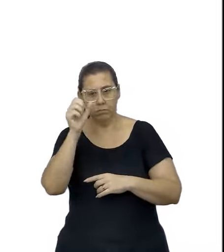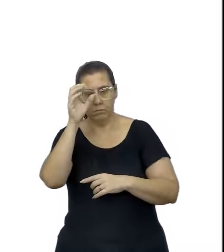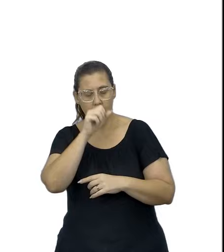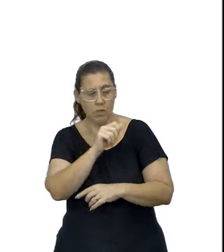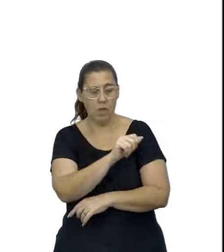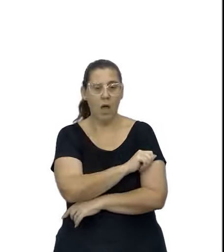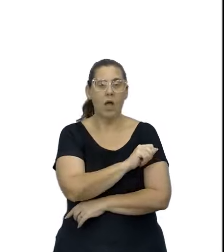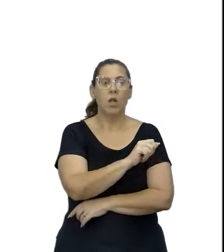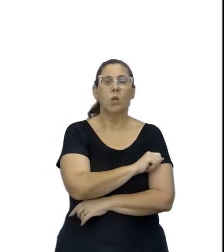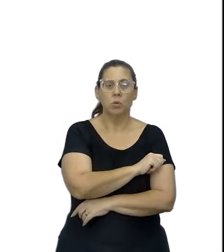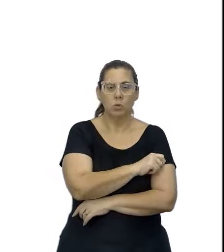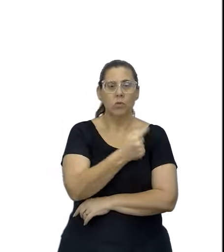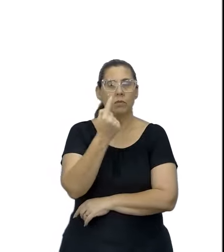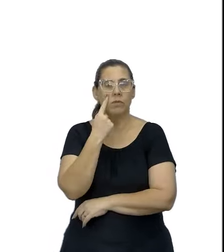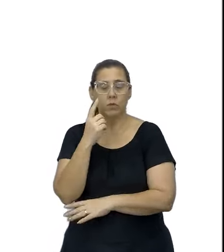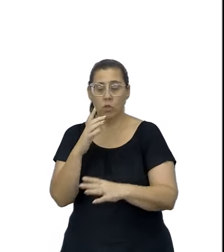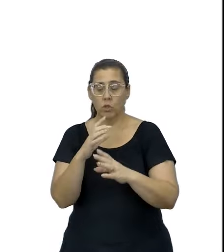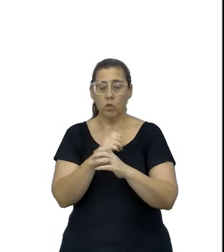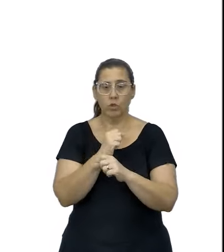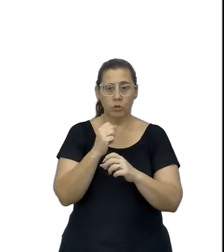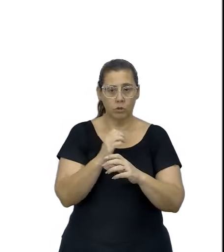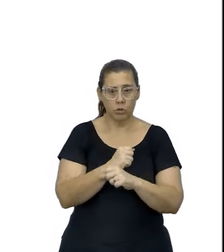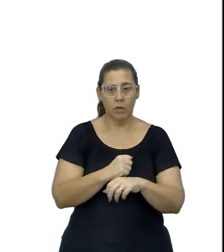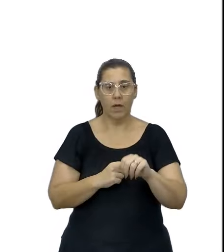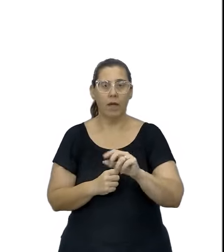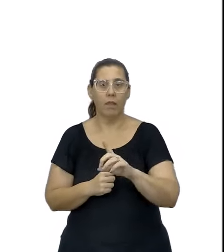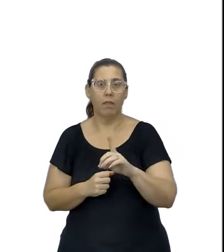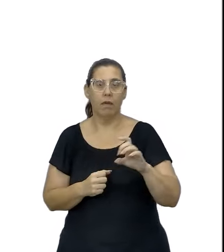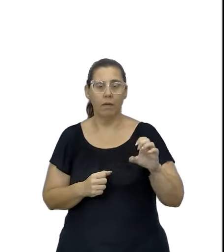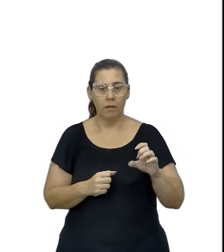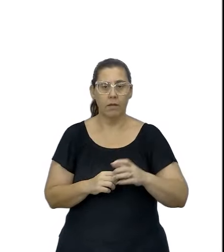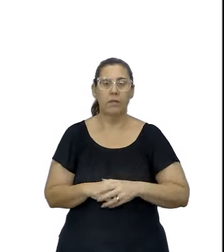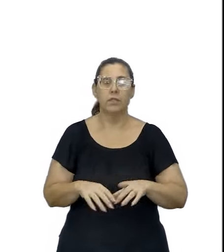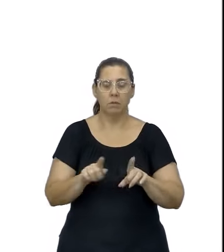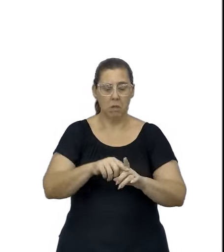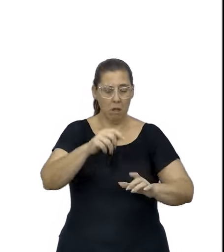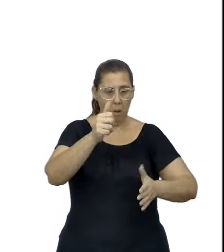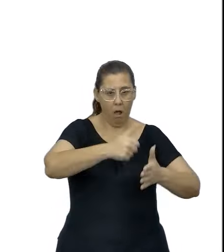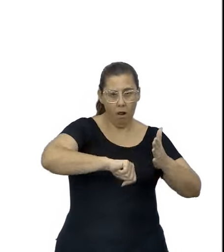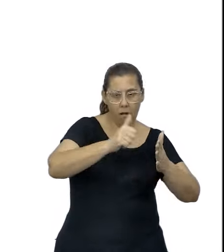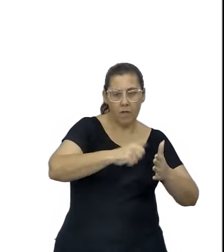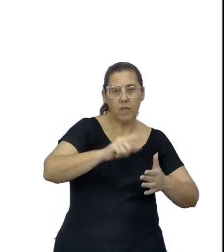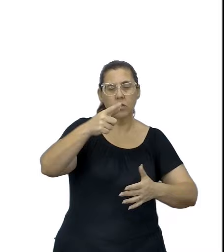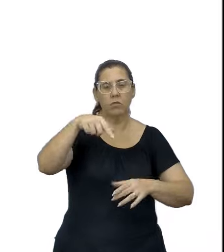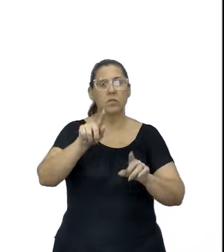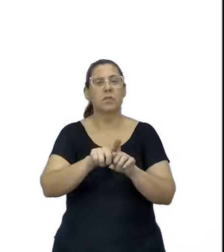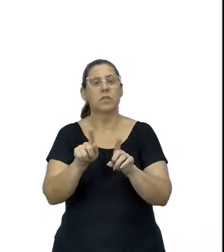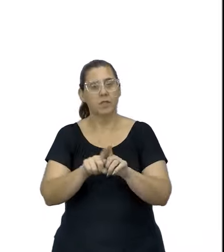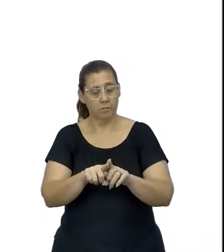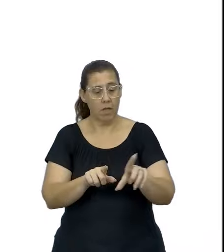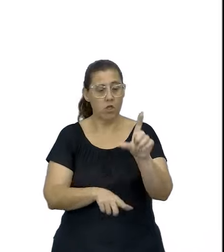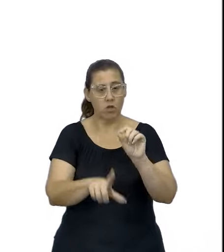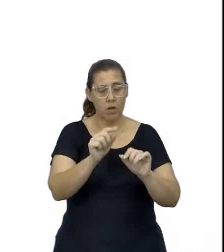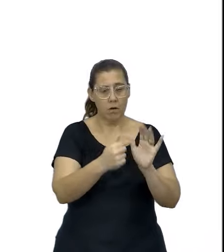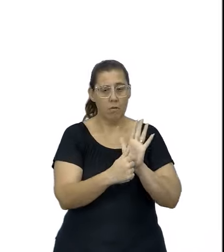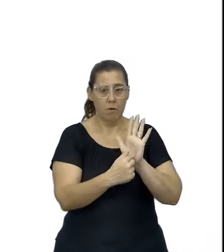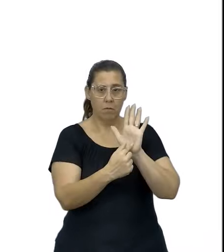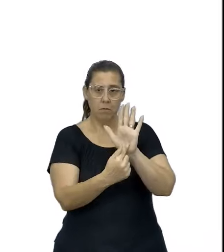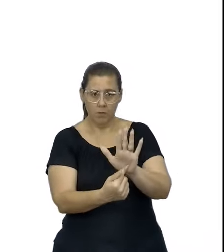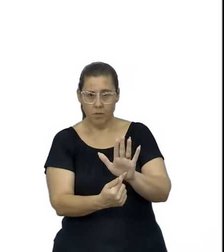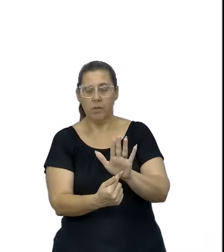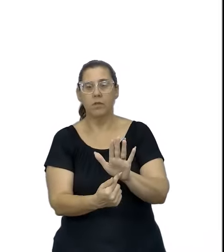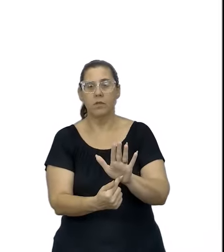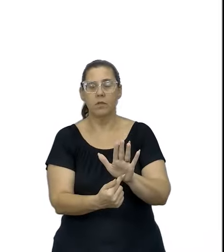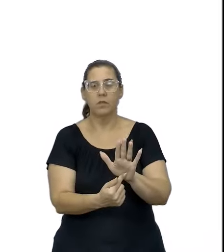dos estudantes, considerando os resultados da ADE e das avaliações que vocês também optarem por fazer